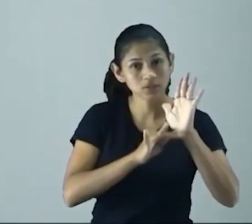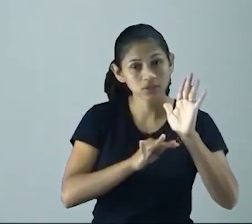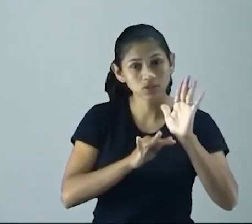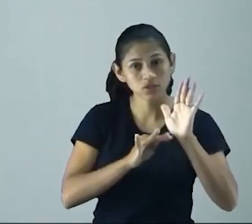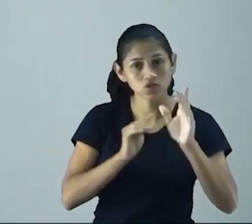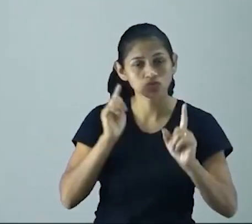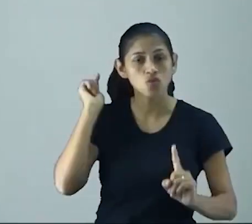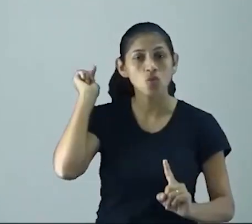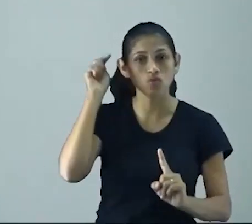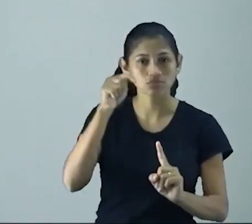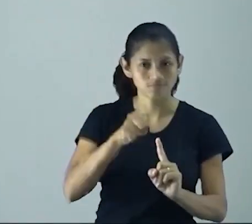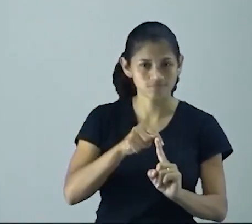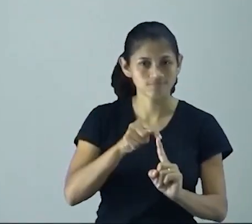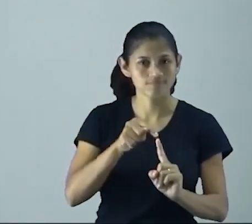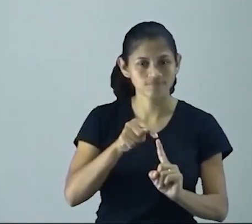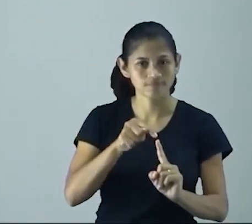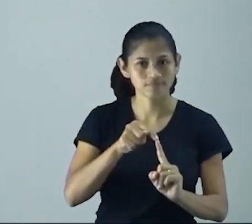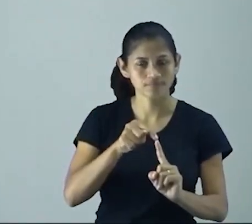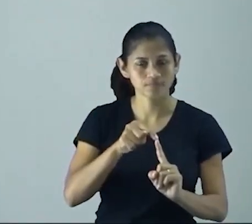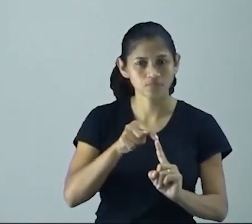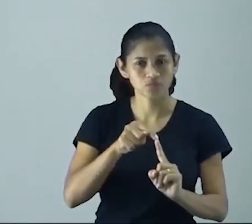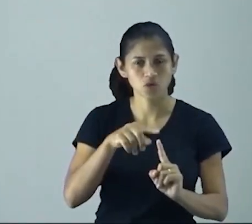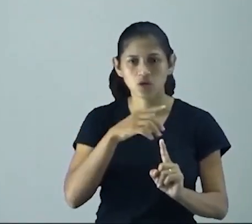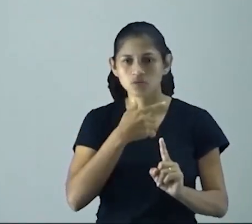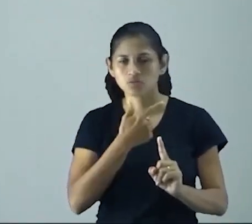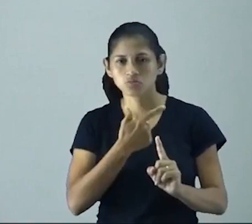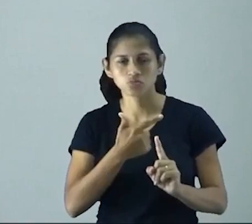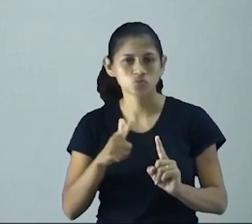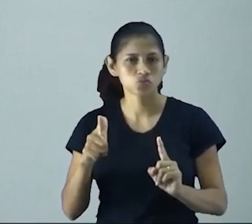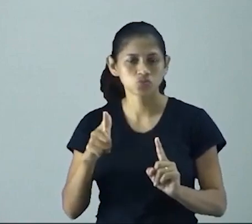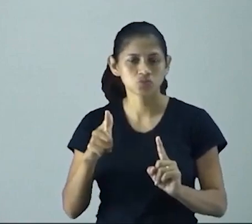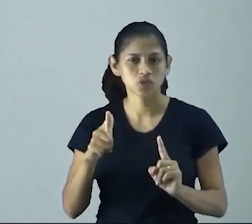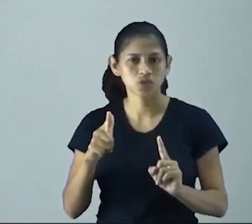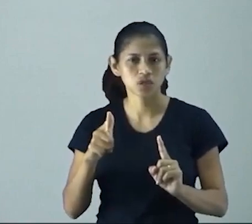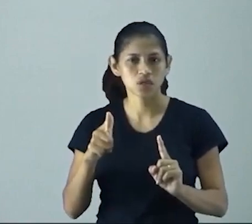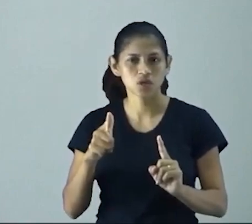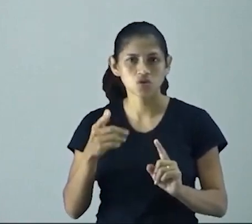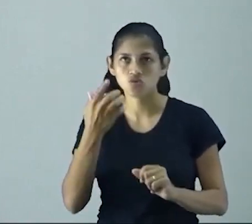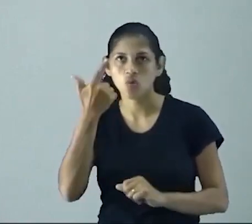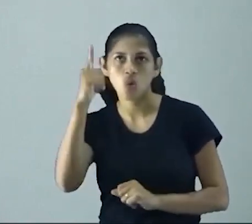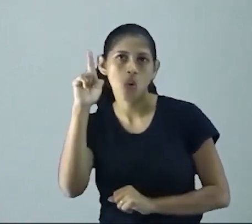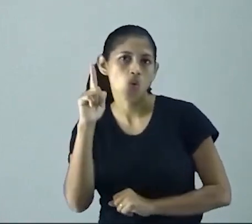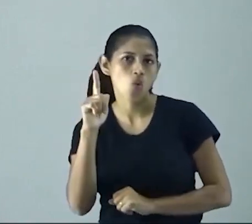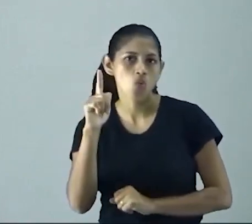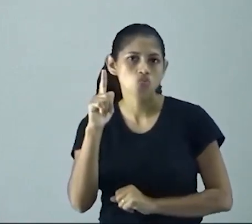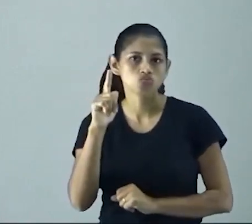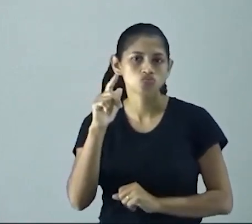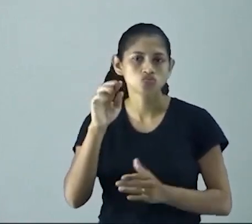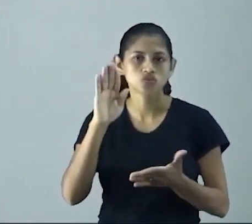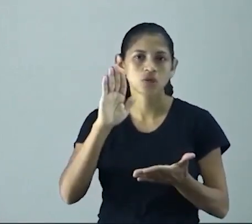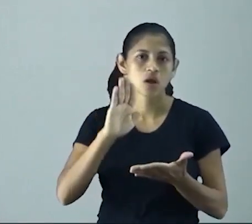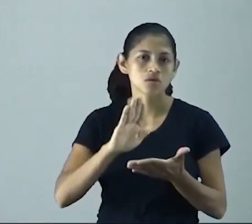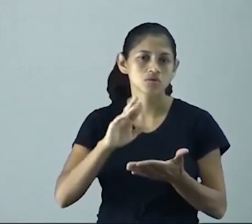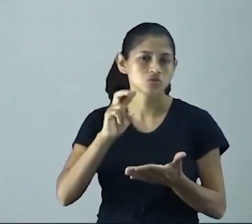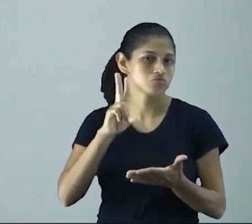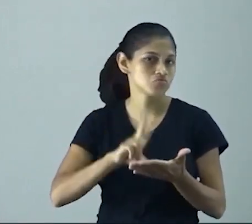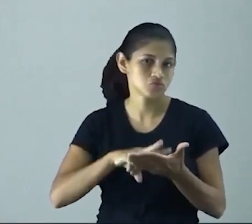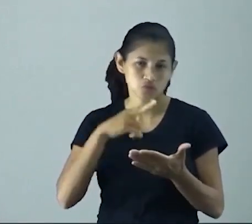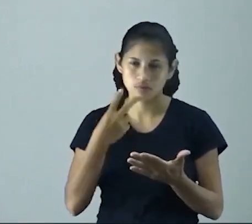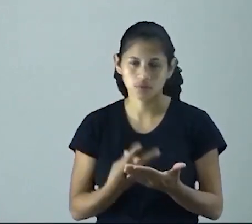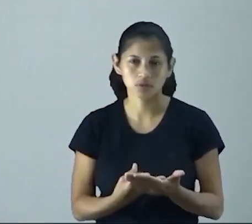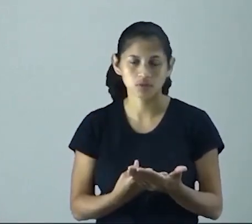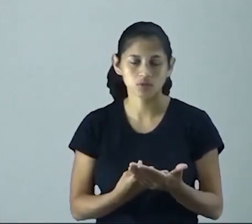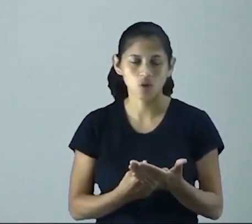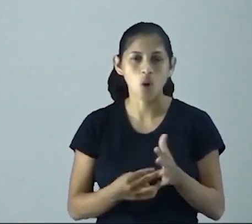textos objetivos, né? Sem espaço para outras interpretações. Então, na injunção, o texto sempre vai